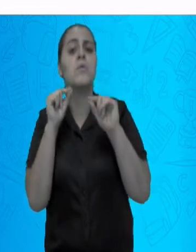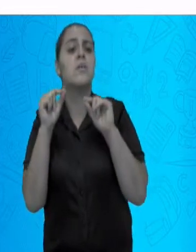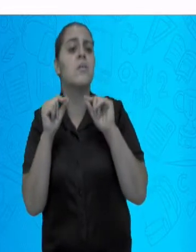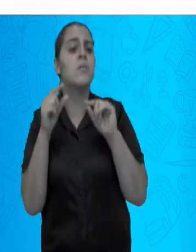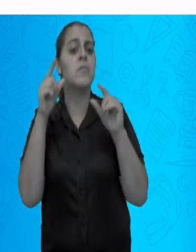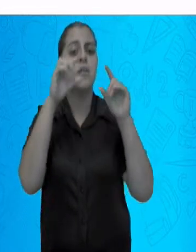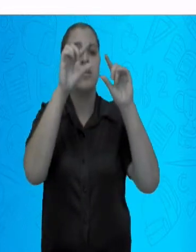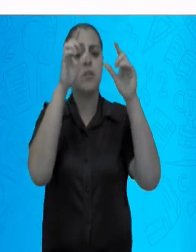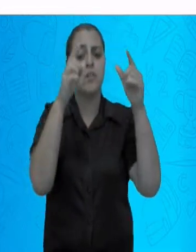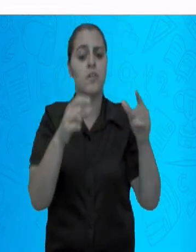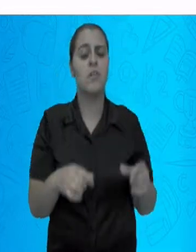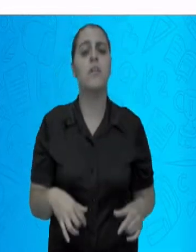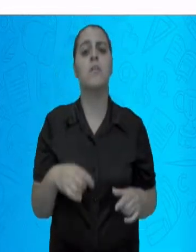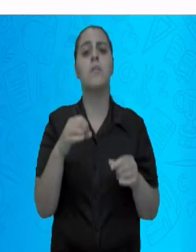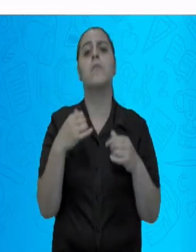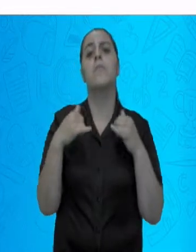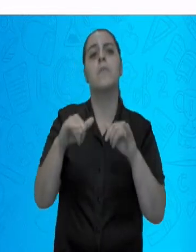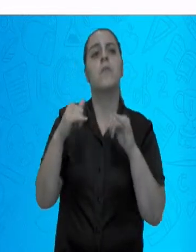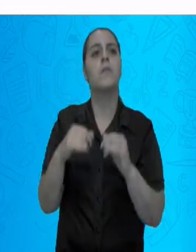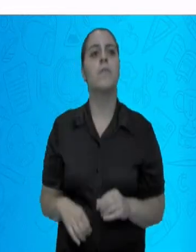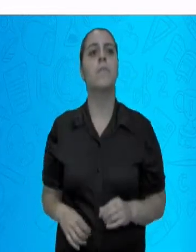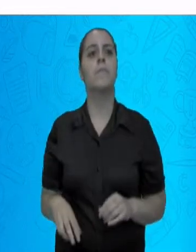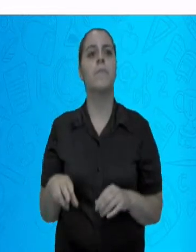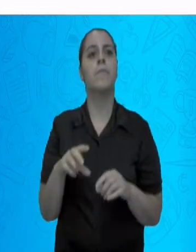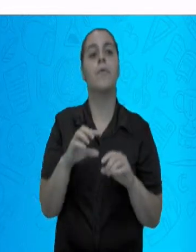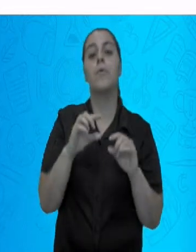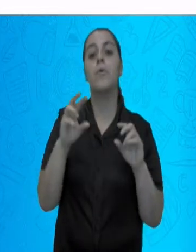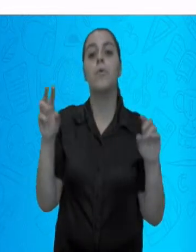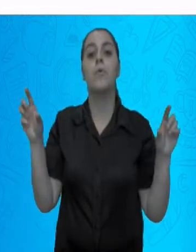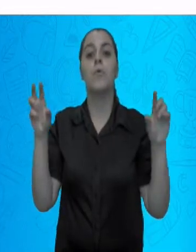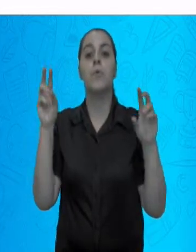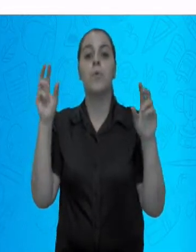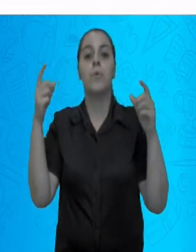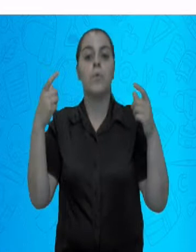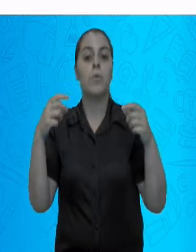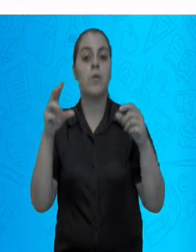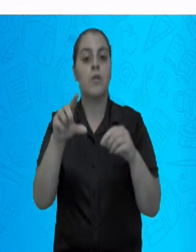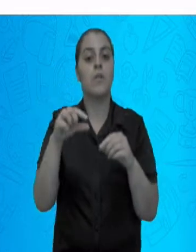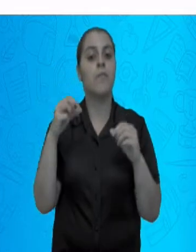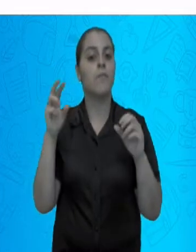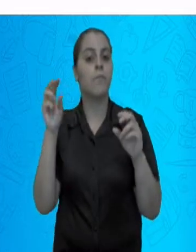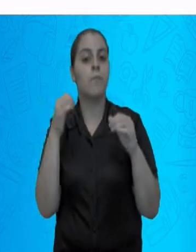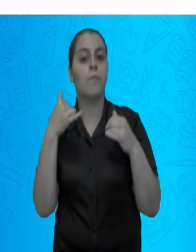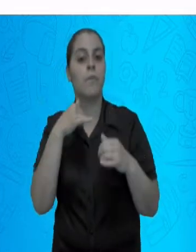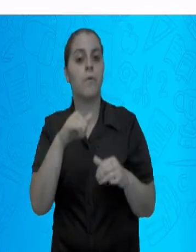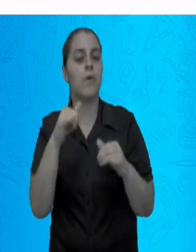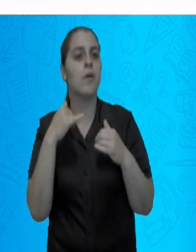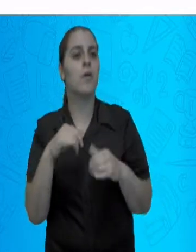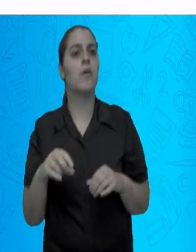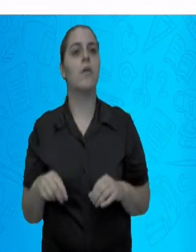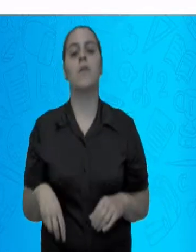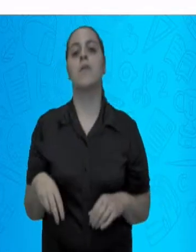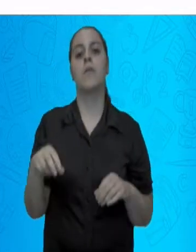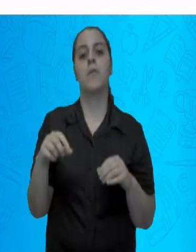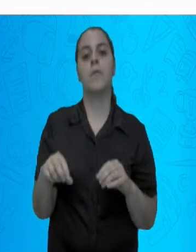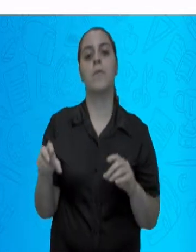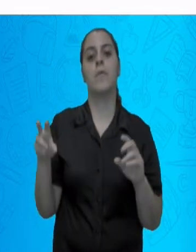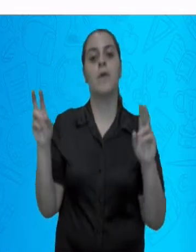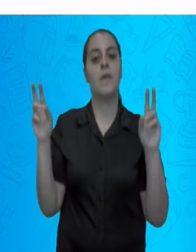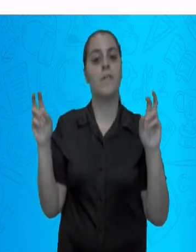gente quer saber. E a fonte onde nós tiramos, onde nós retiramos esses